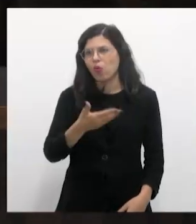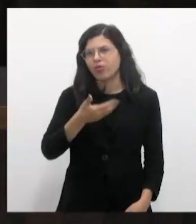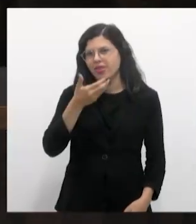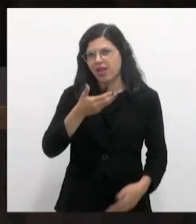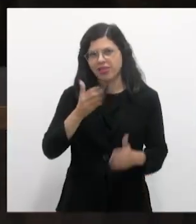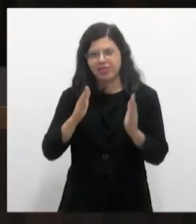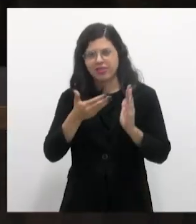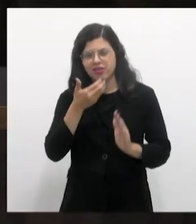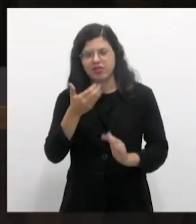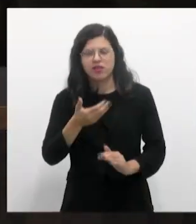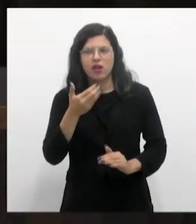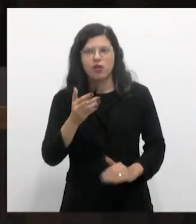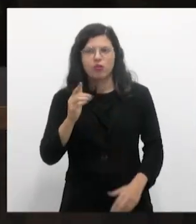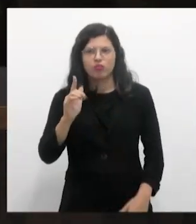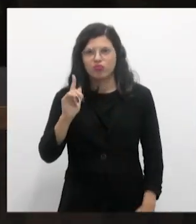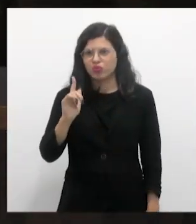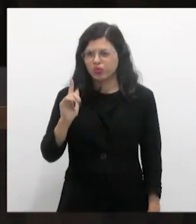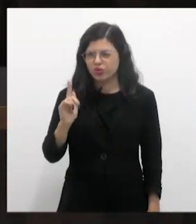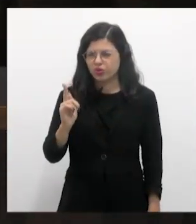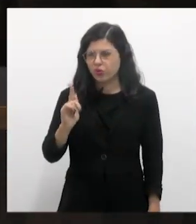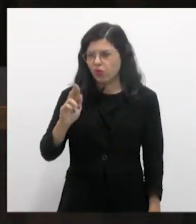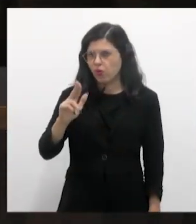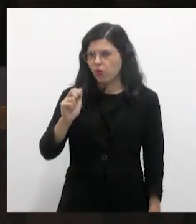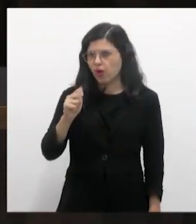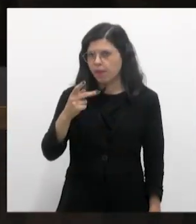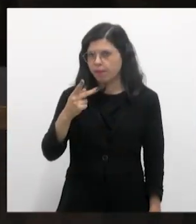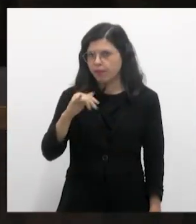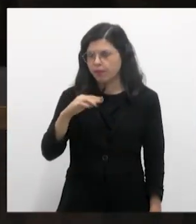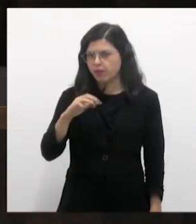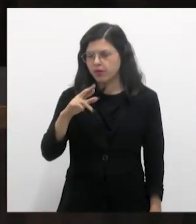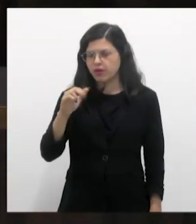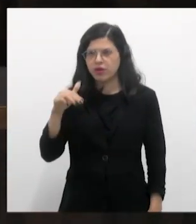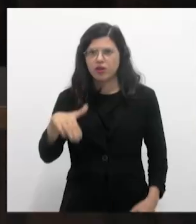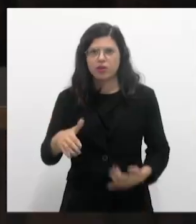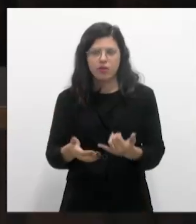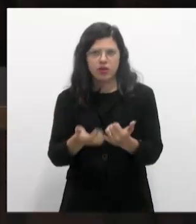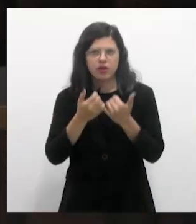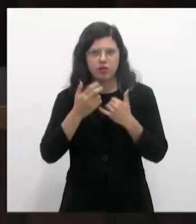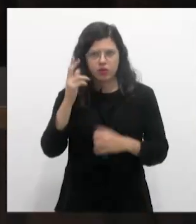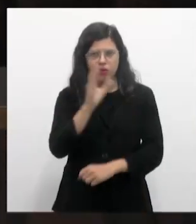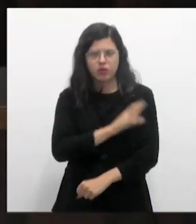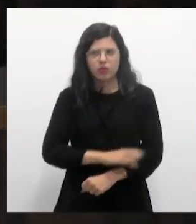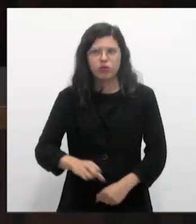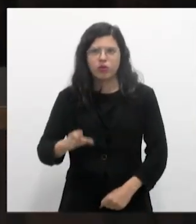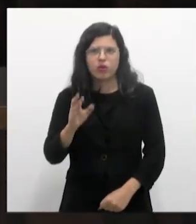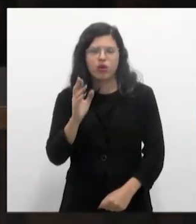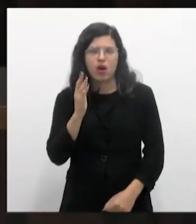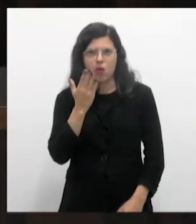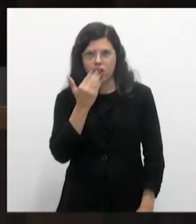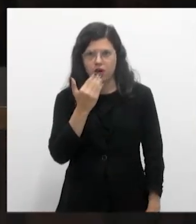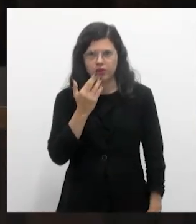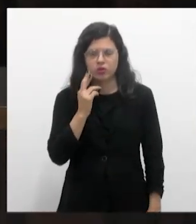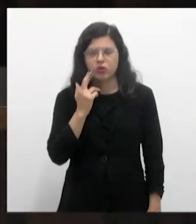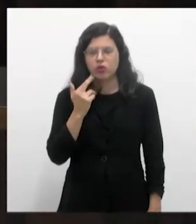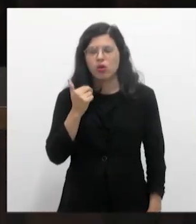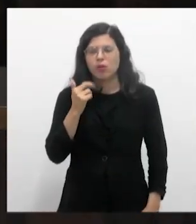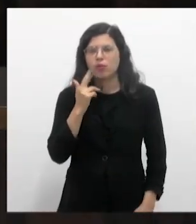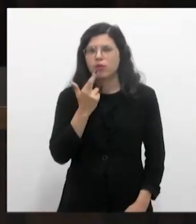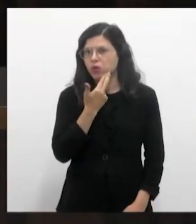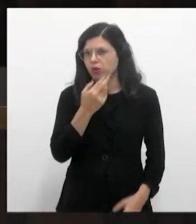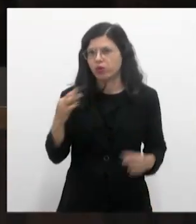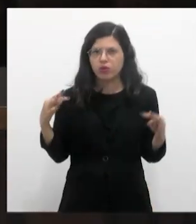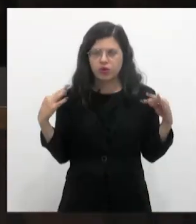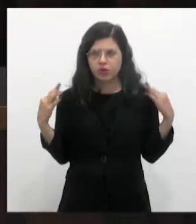no município de Guapimirim, como patrimônio cultural, imaterial, turístico e gastronômico do Estado do Rio de Janeiro, pendendo de parecer